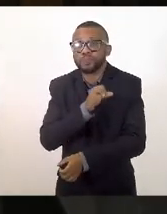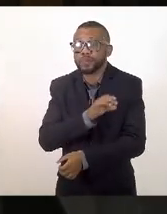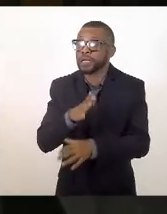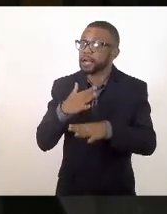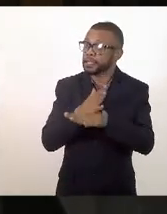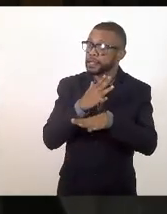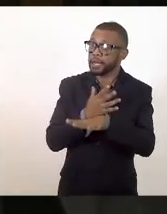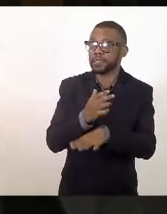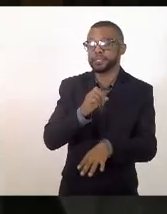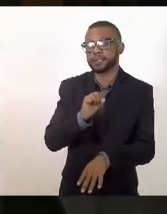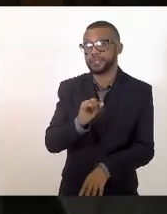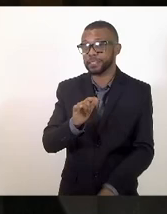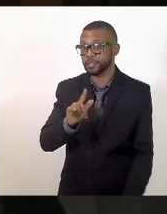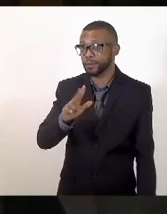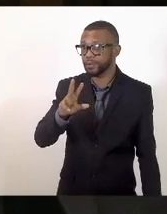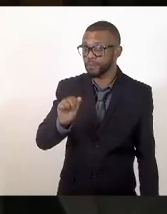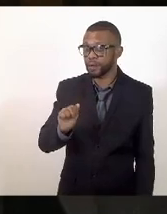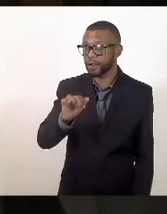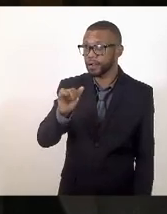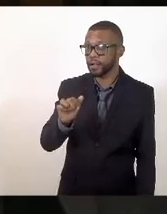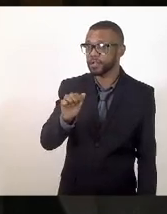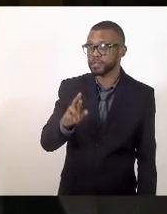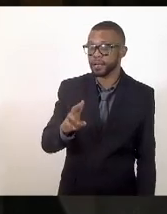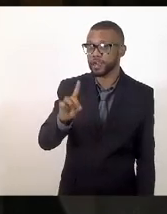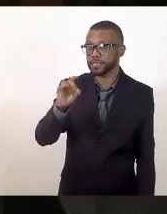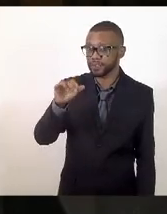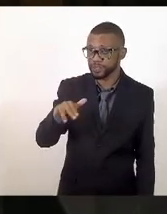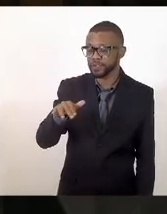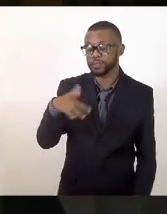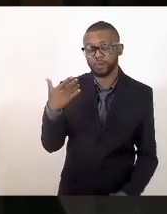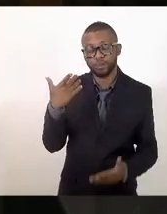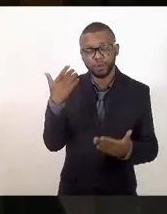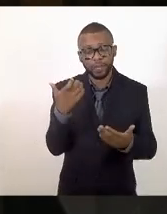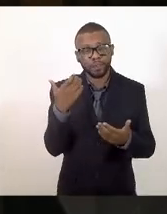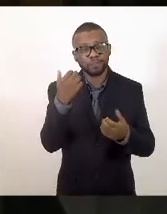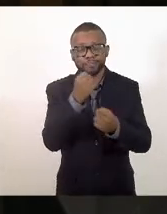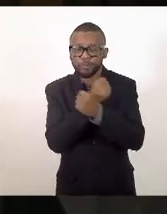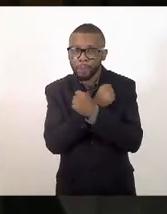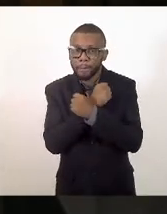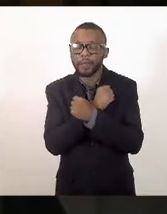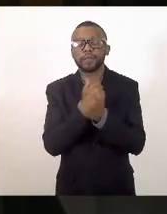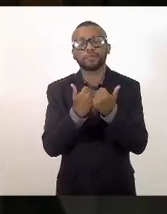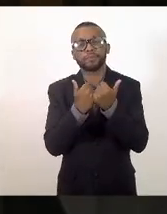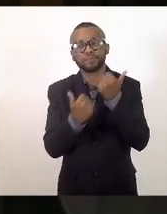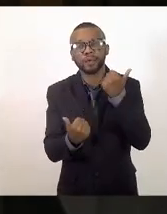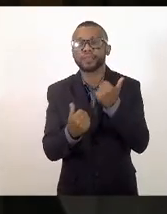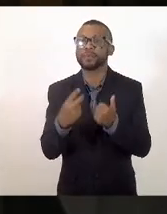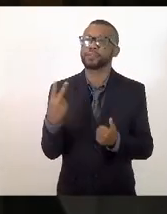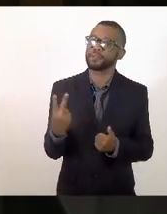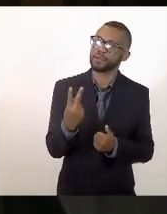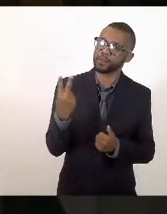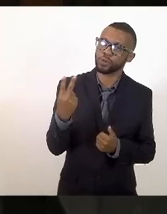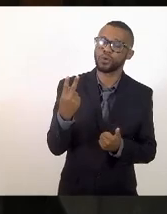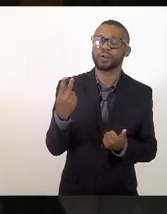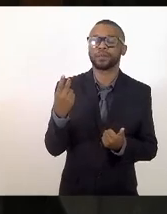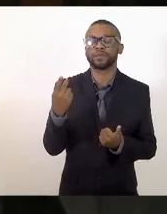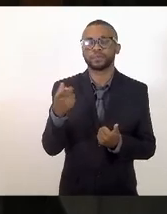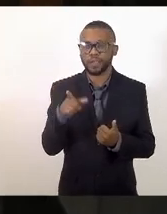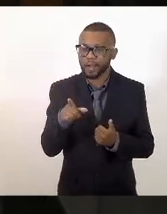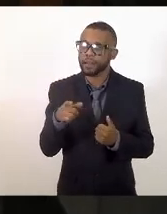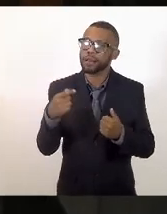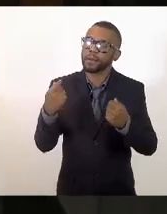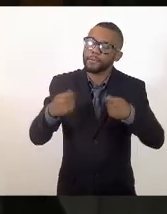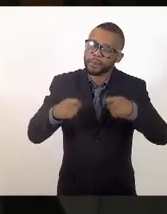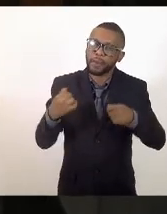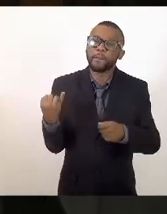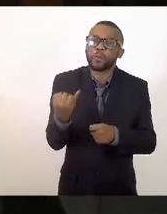detém um patrimônio. Então, mandar um abraço especial para a suplente vereadora Sabrina Cardoso, dizer que há muito o que se fazer por Silva Jardim e pelo